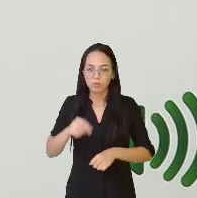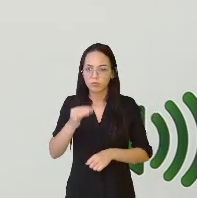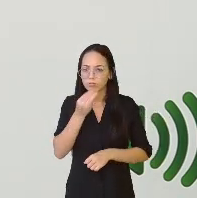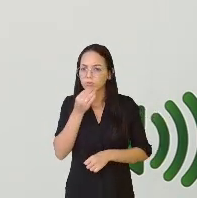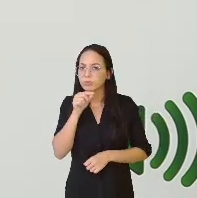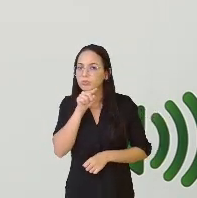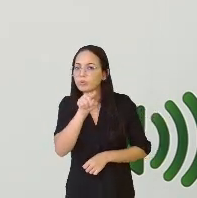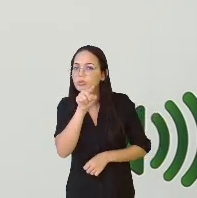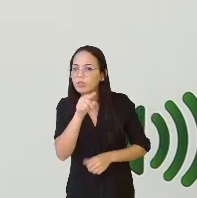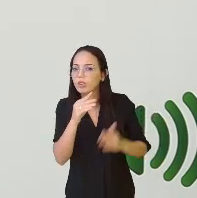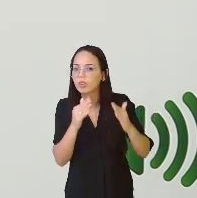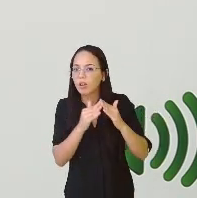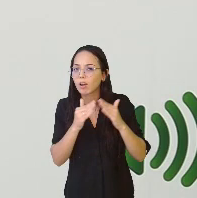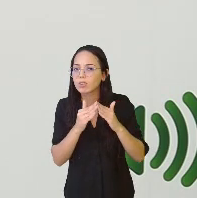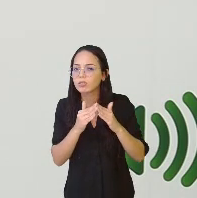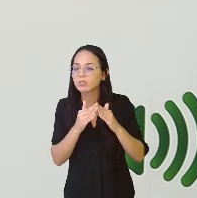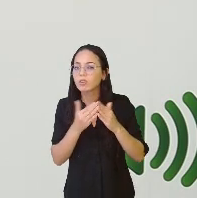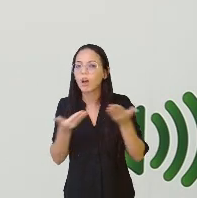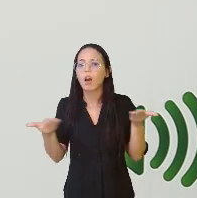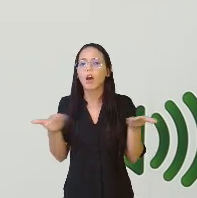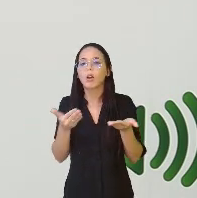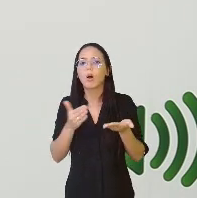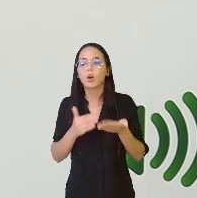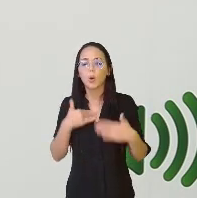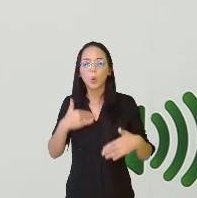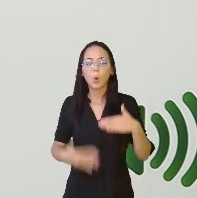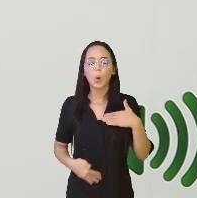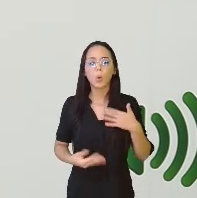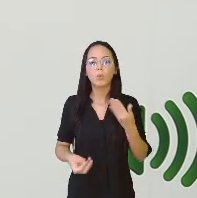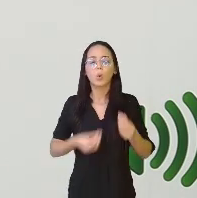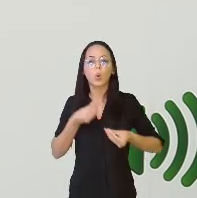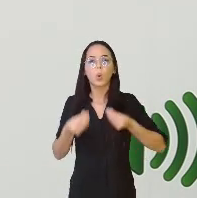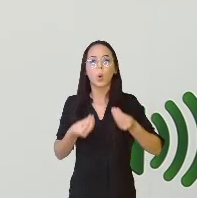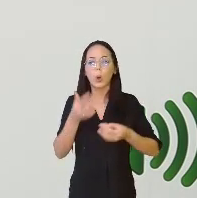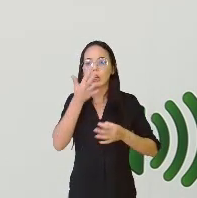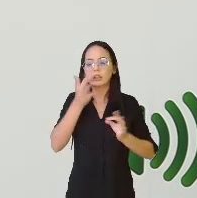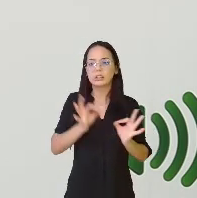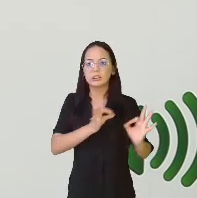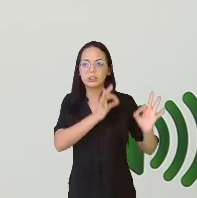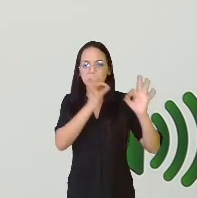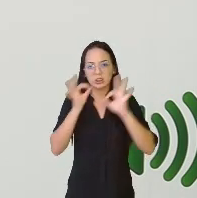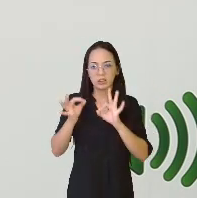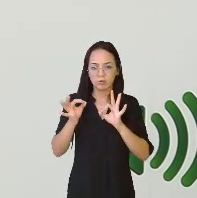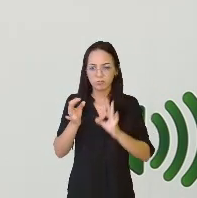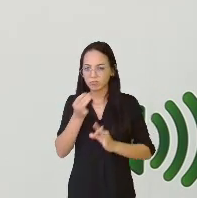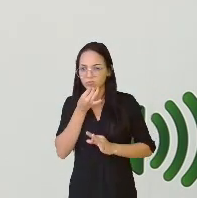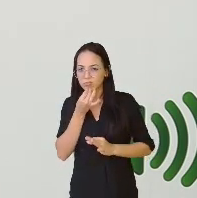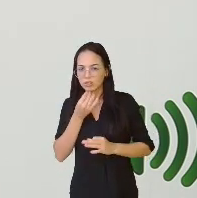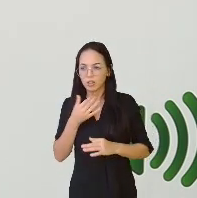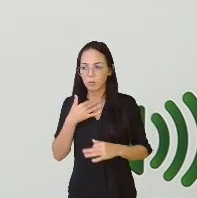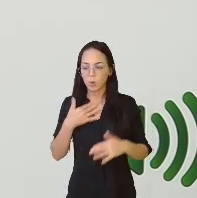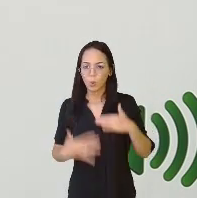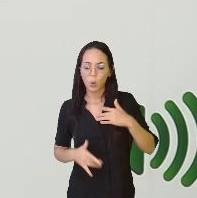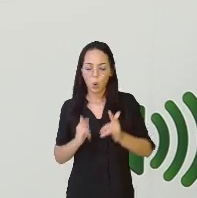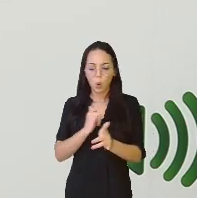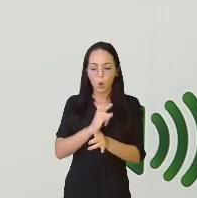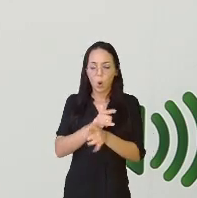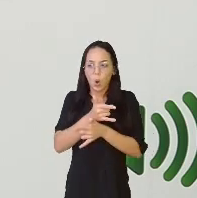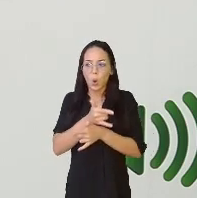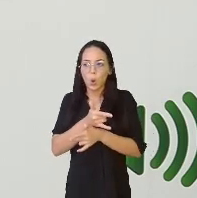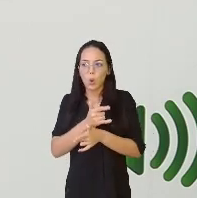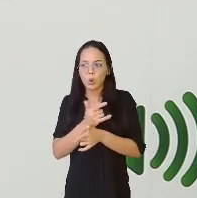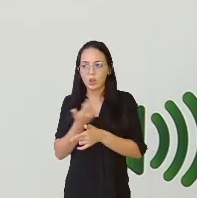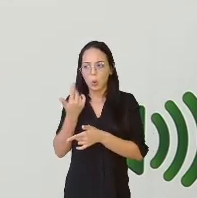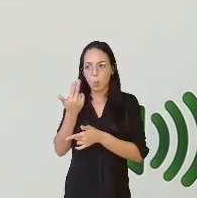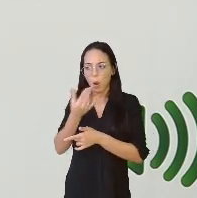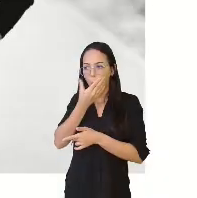de casa, como está posicionado assistindo essa aula? Será que a sua postura está como